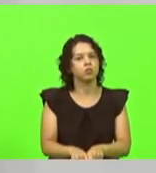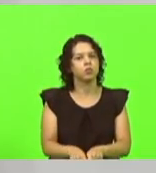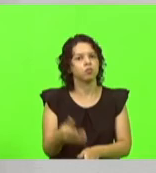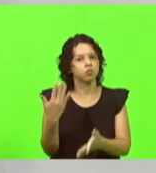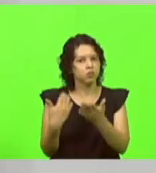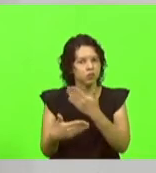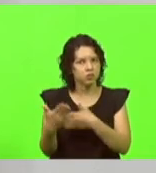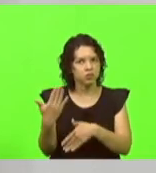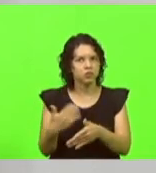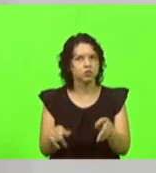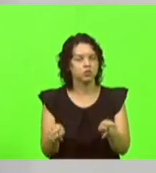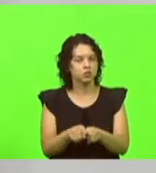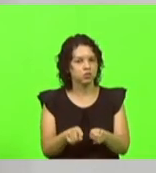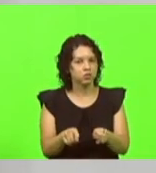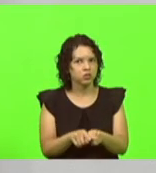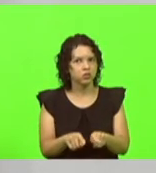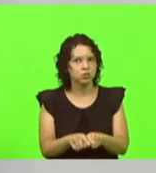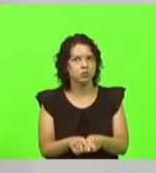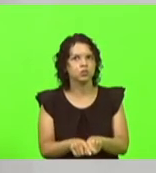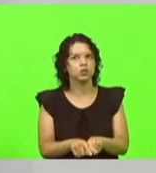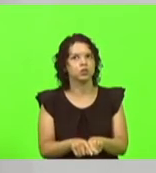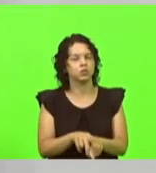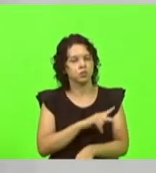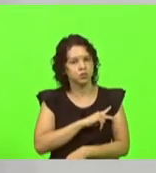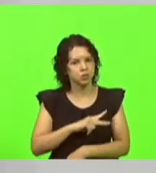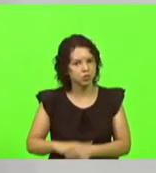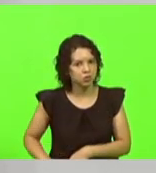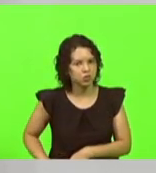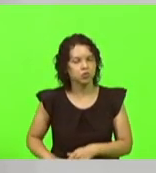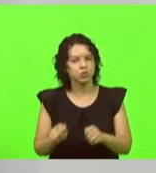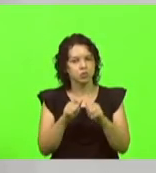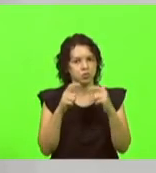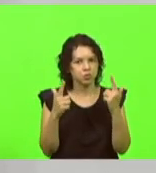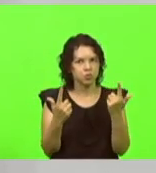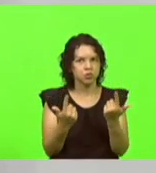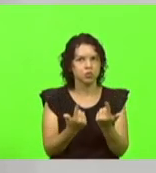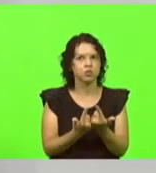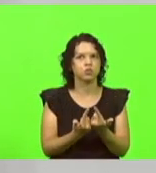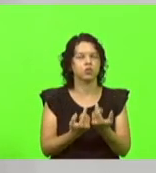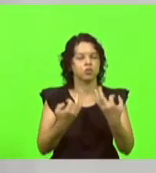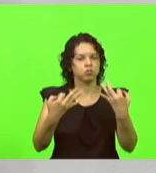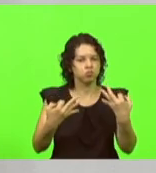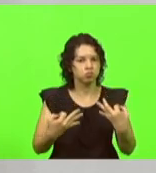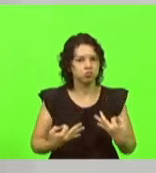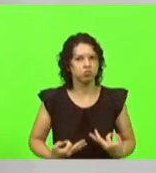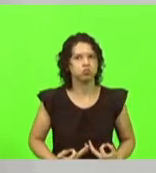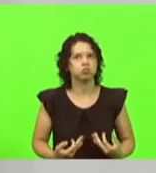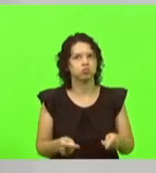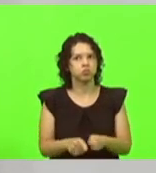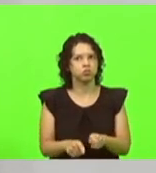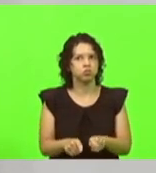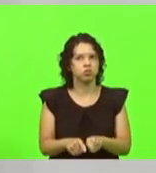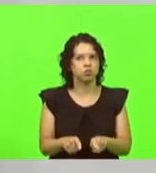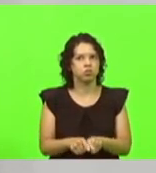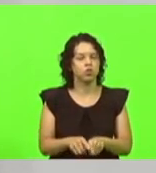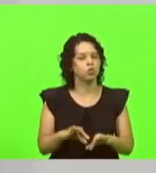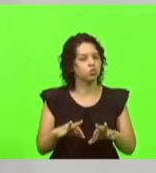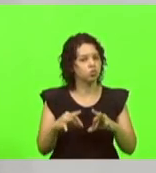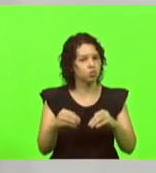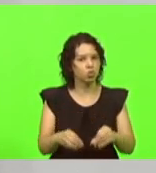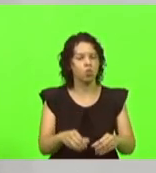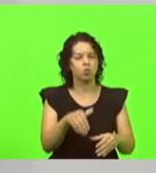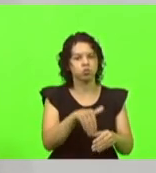conduzir este Parlamento. O fez com a grandeza de todos os seus mandatos.